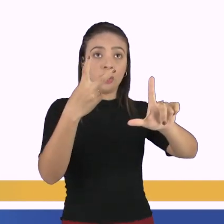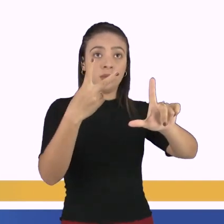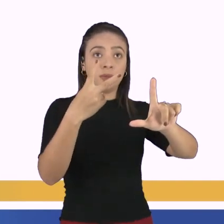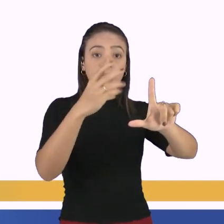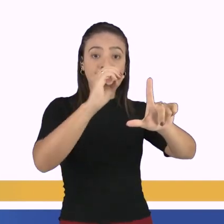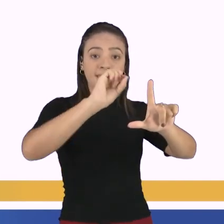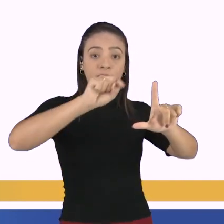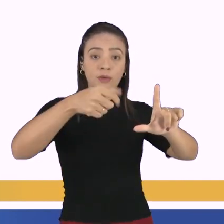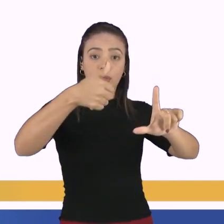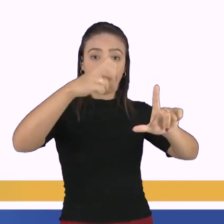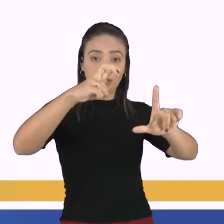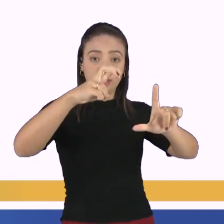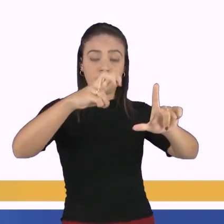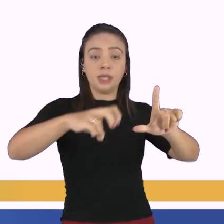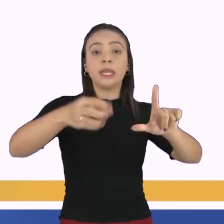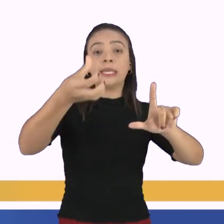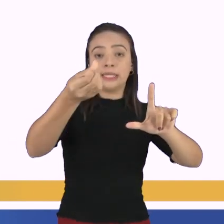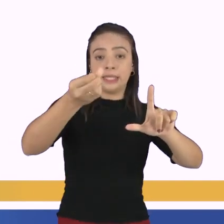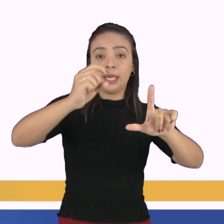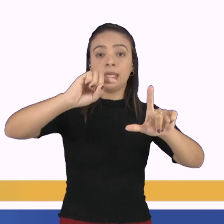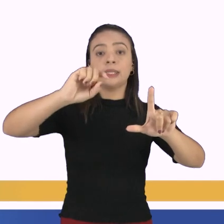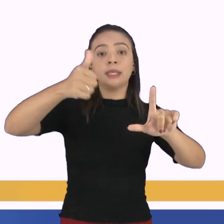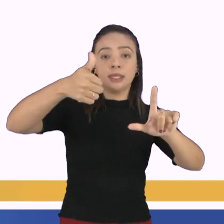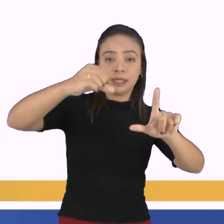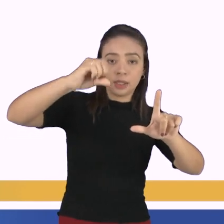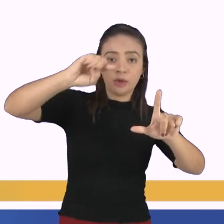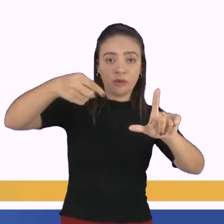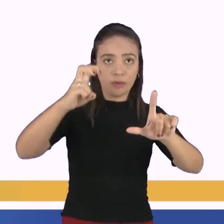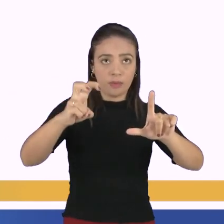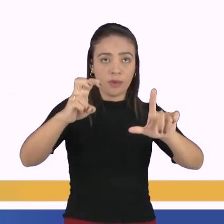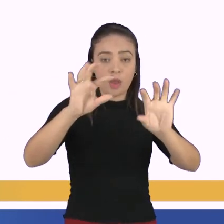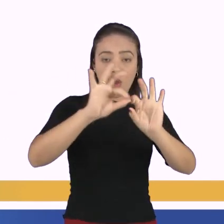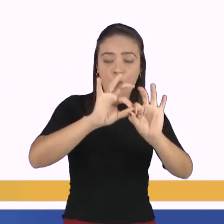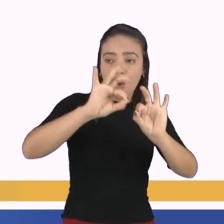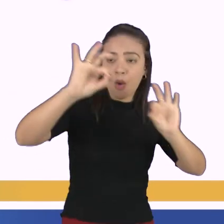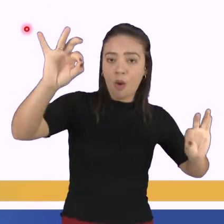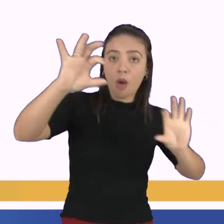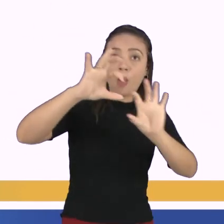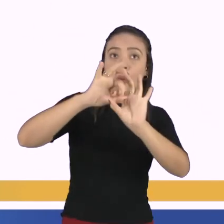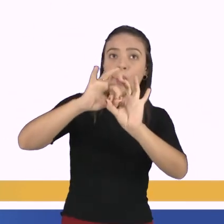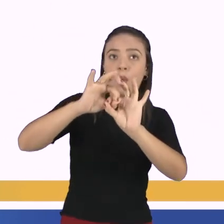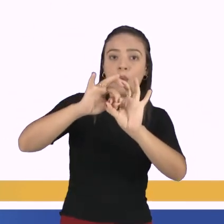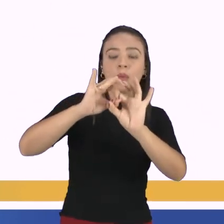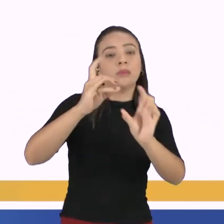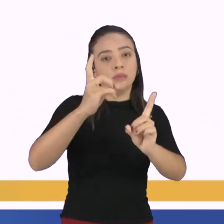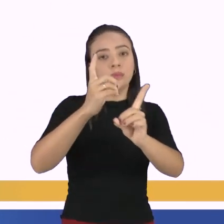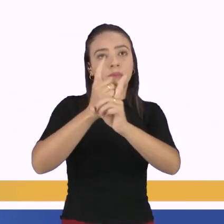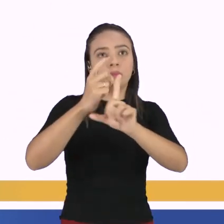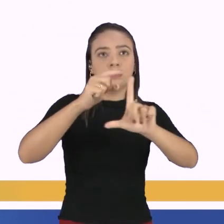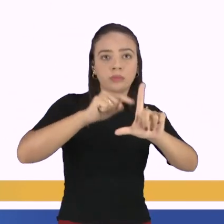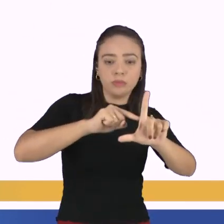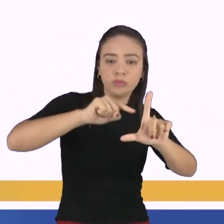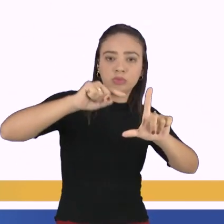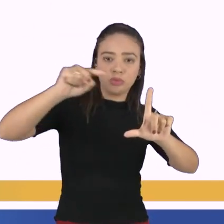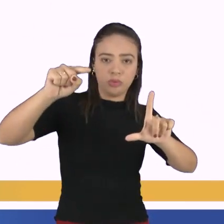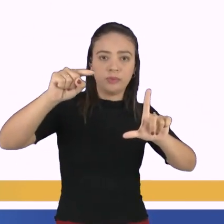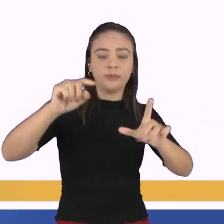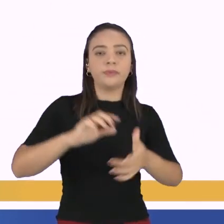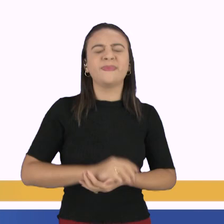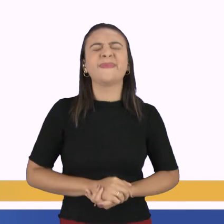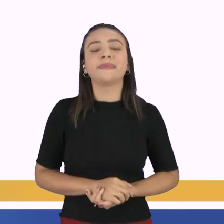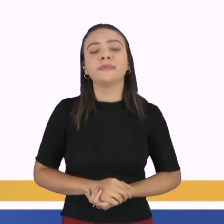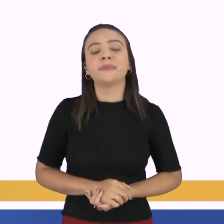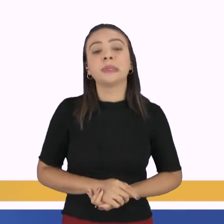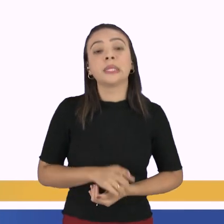ponto 0 e 15 e o ponto 6 e 19,5, e eu vou ligar eles e eu vou ter aí o gráfico dessa função. Nesse caso